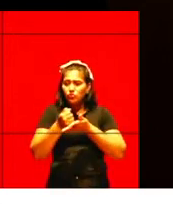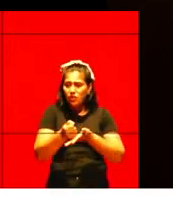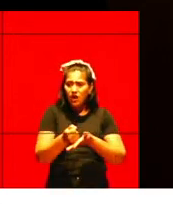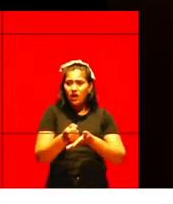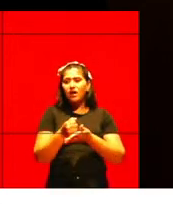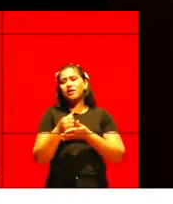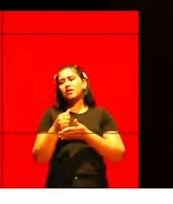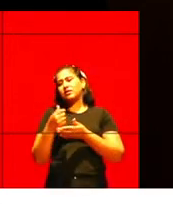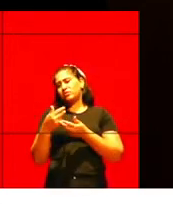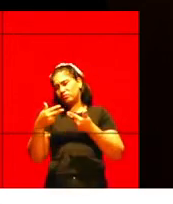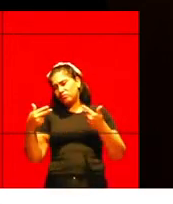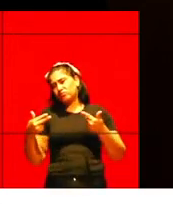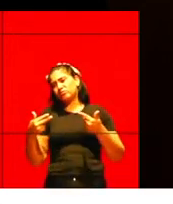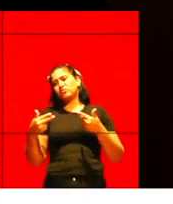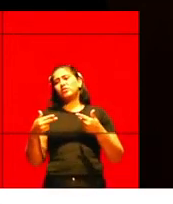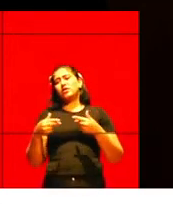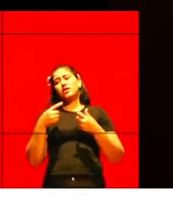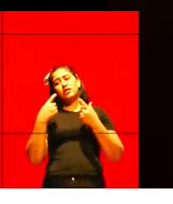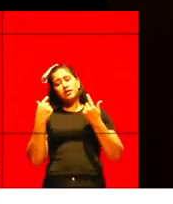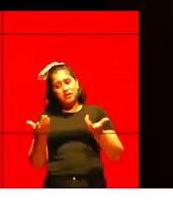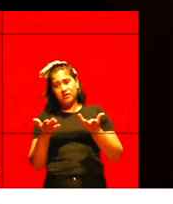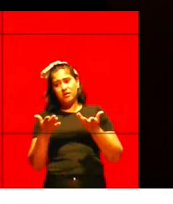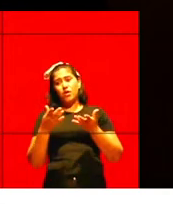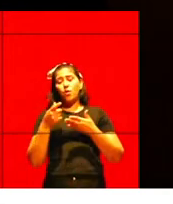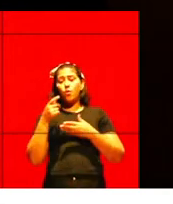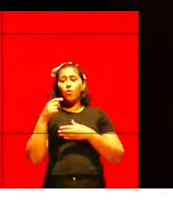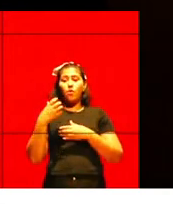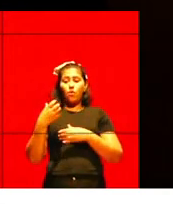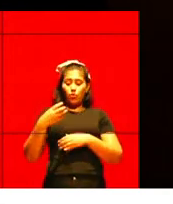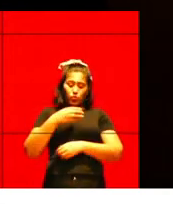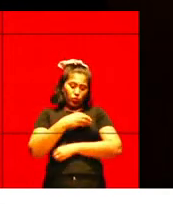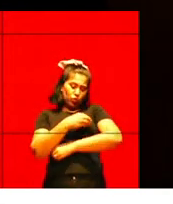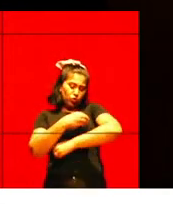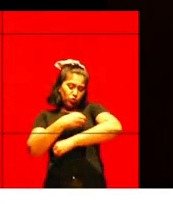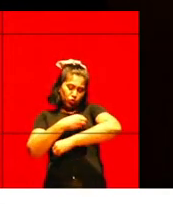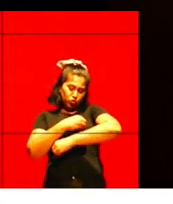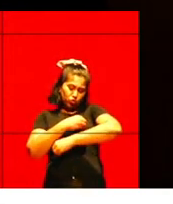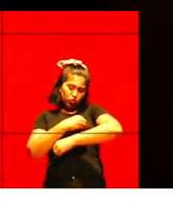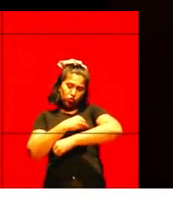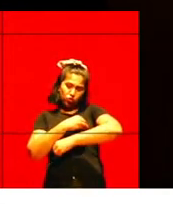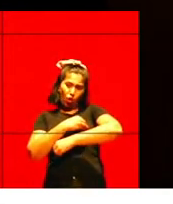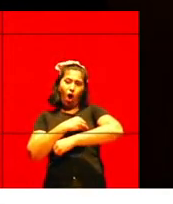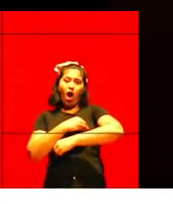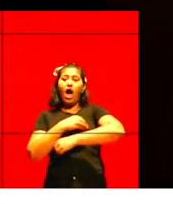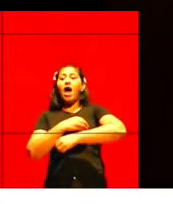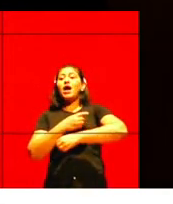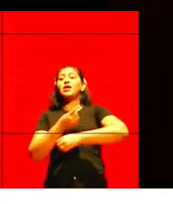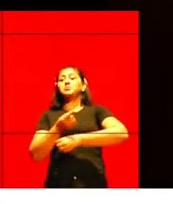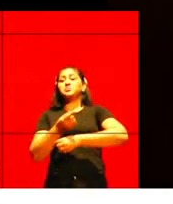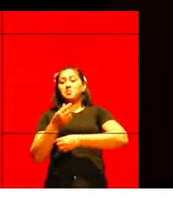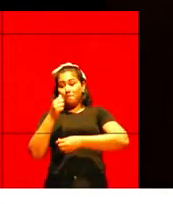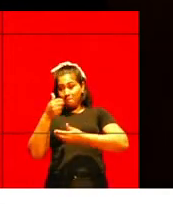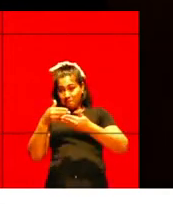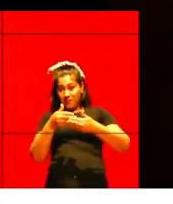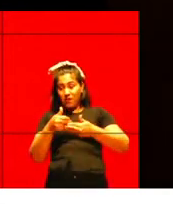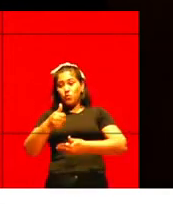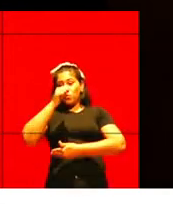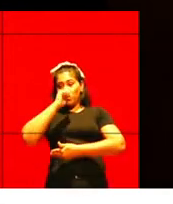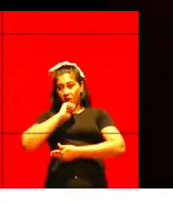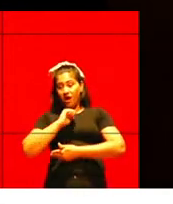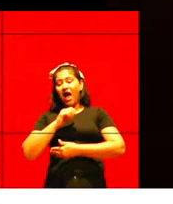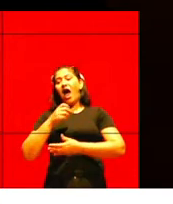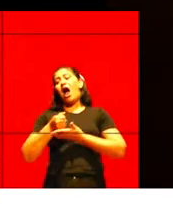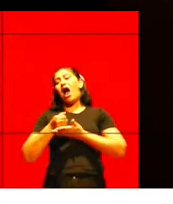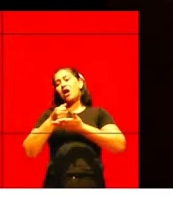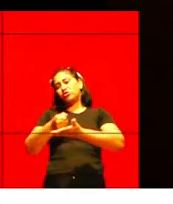materno fazem exatamente isso. Eles alimentam as bactérias, a flora intestinal do bebê. Por isso, a importância dele